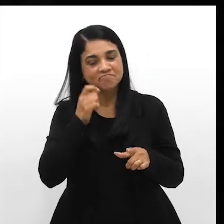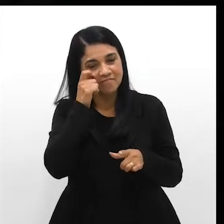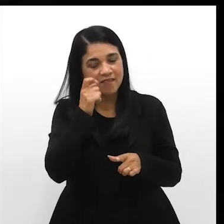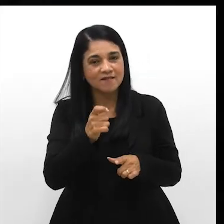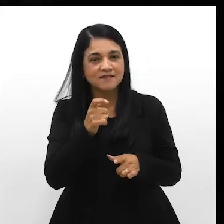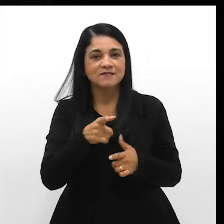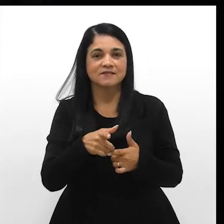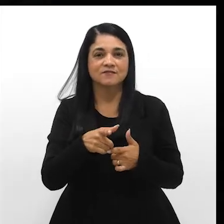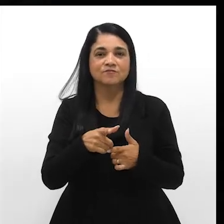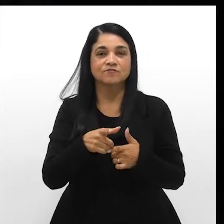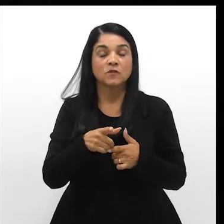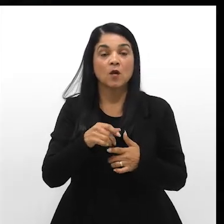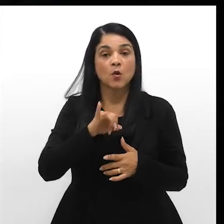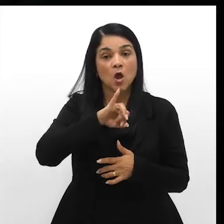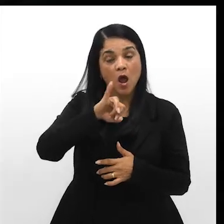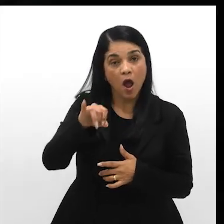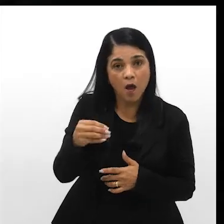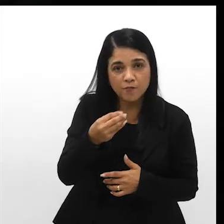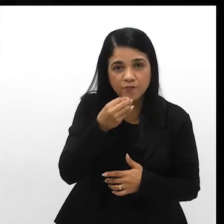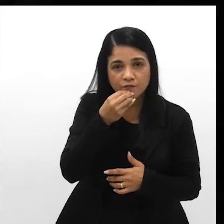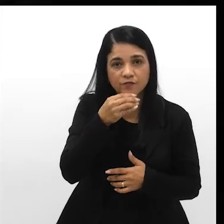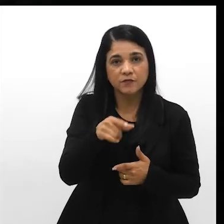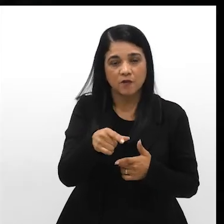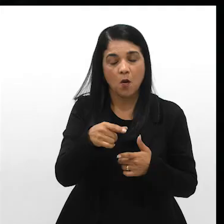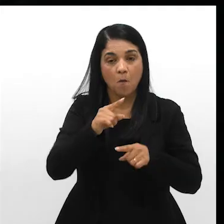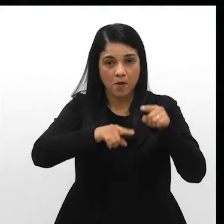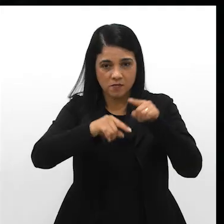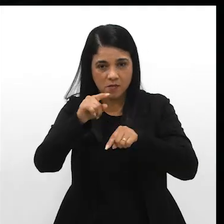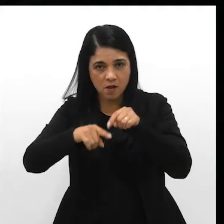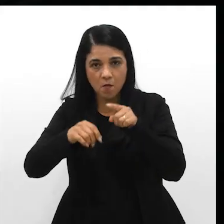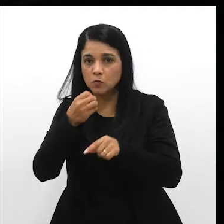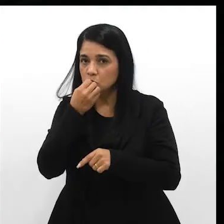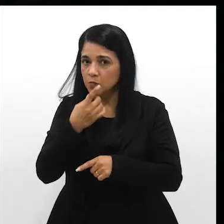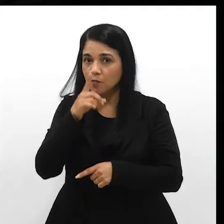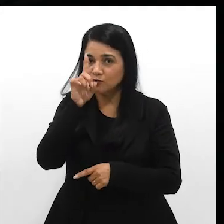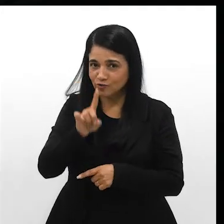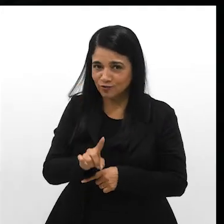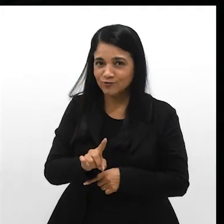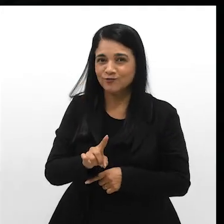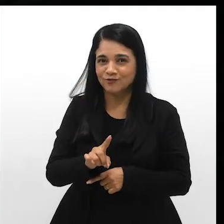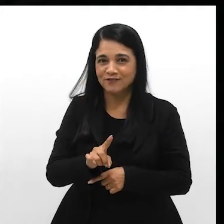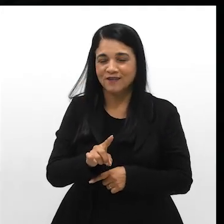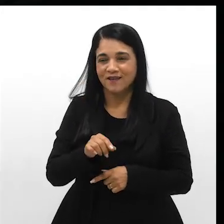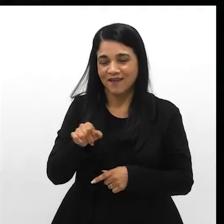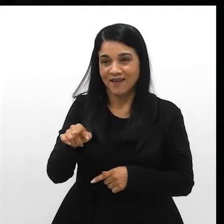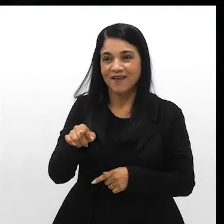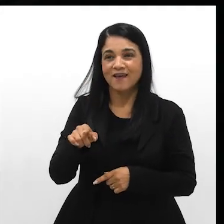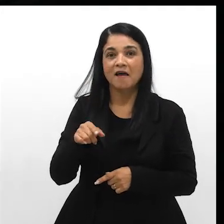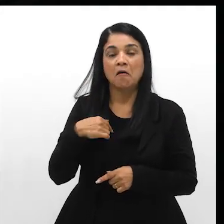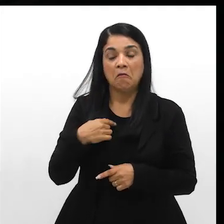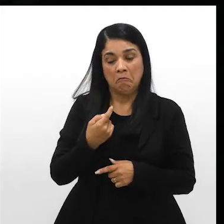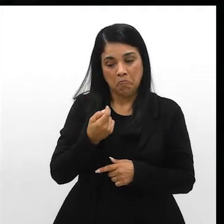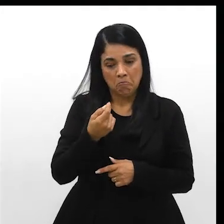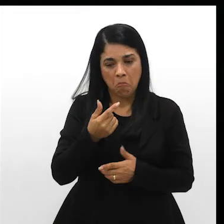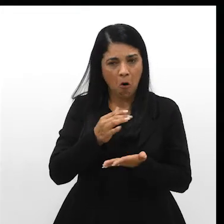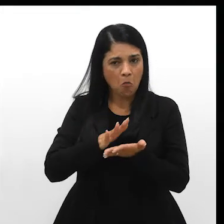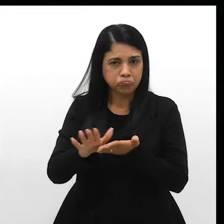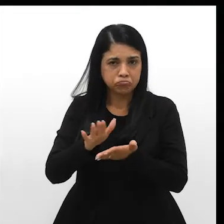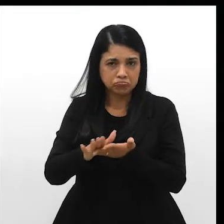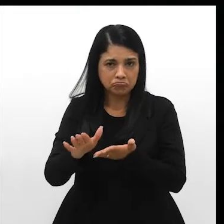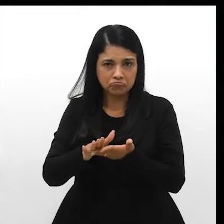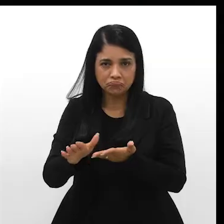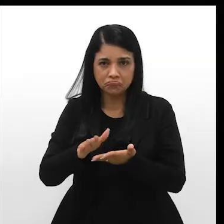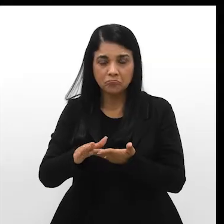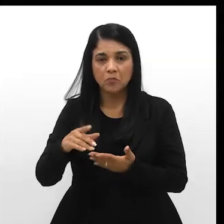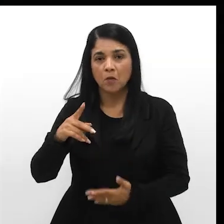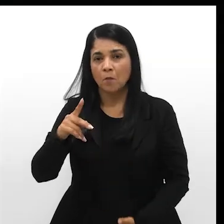de montagem muito interessante. Agora, essa coisa do reaproveitamento de material é muito bom para o dirigente, né? Que o dirigente deve te adorar, né? Porque gasta